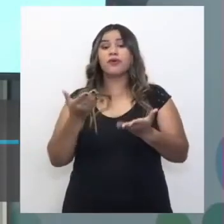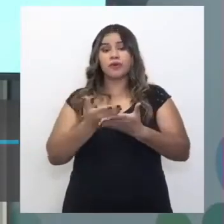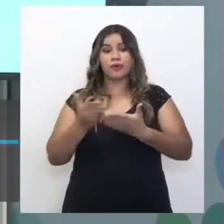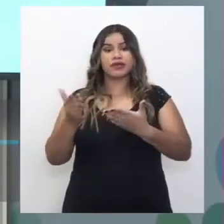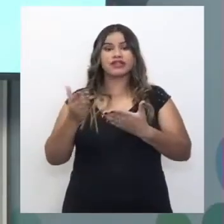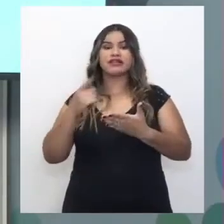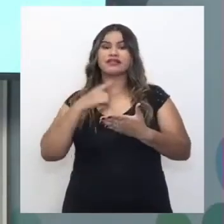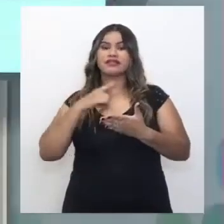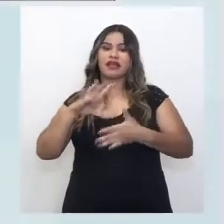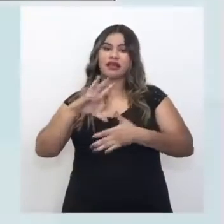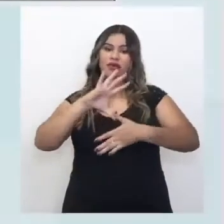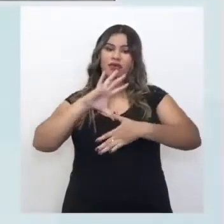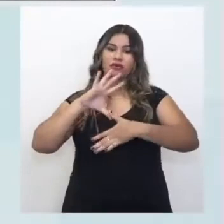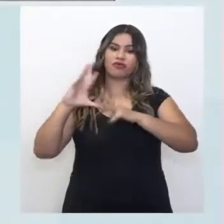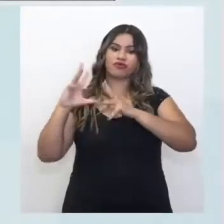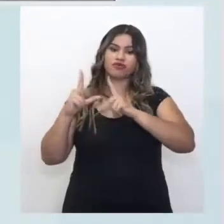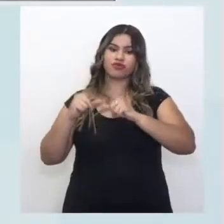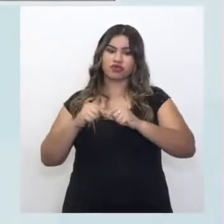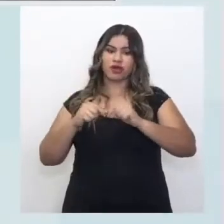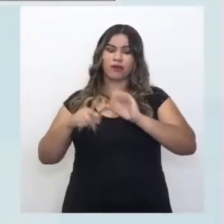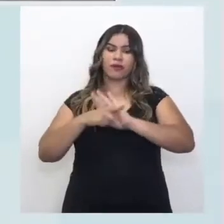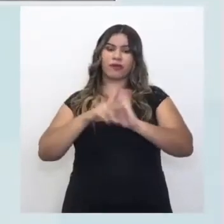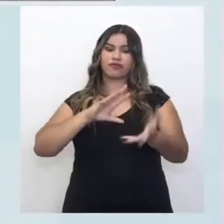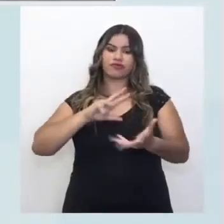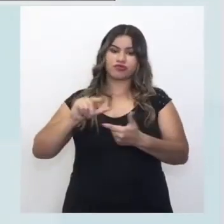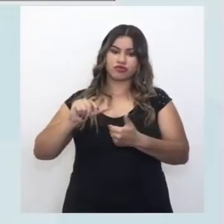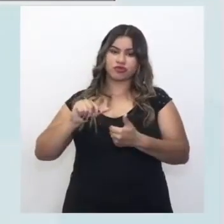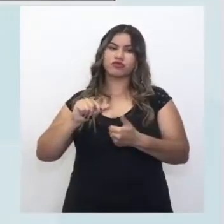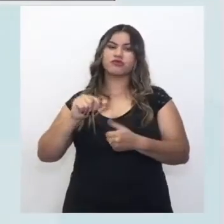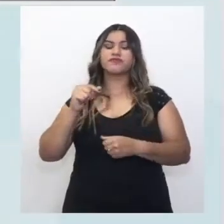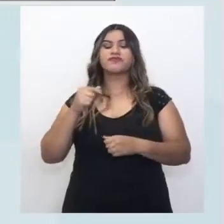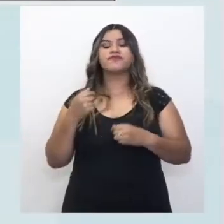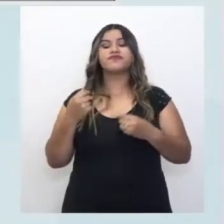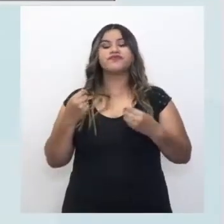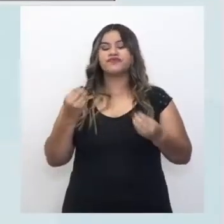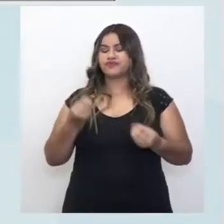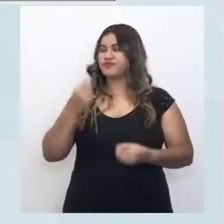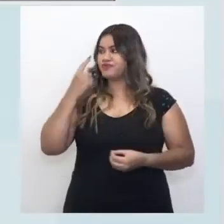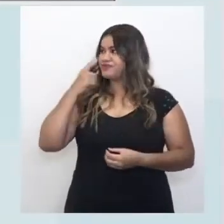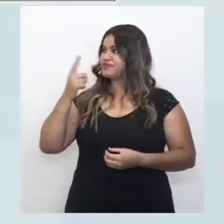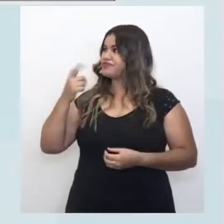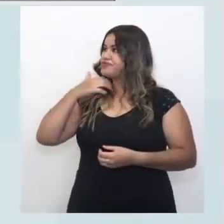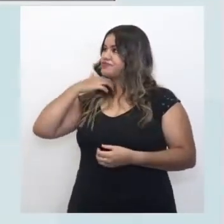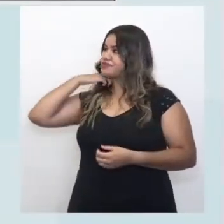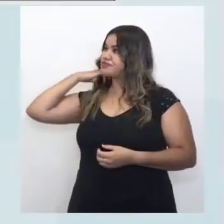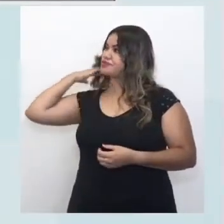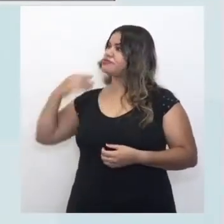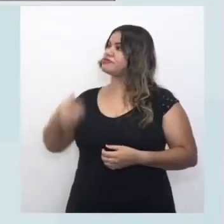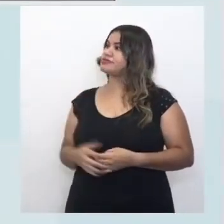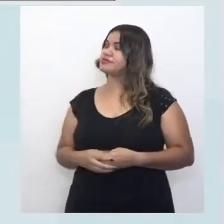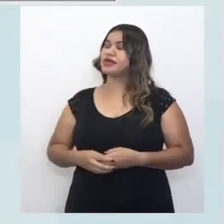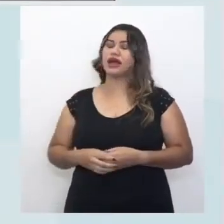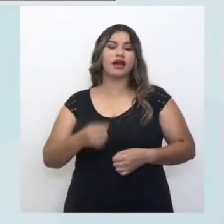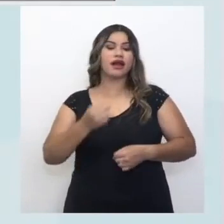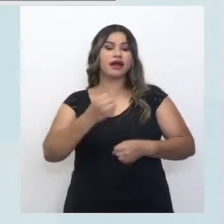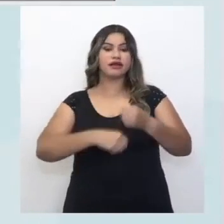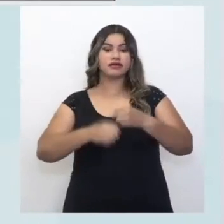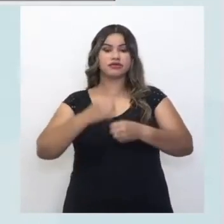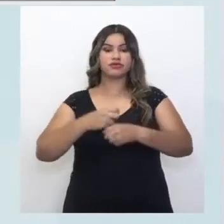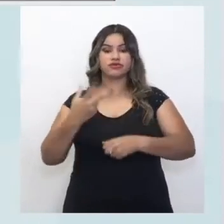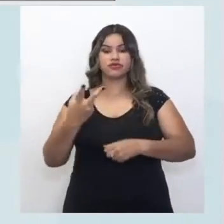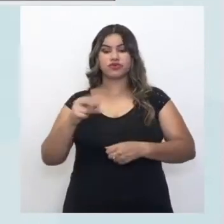sobre a população total do mundo, né? Então acompanha aí na tela. Então é um mapa aí de 2017, que a gente vê aí